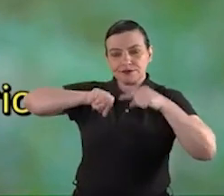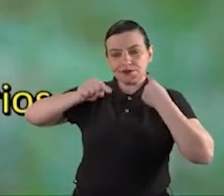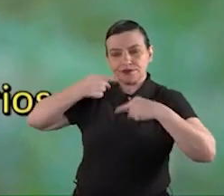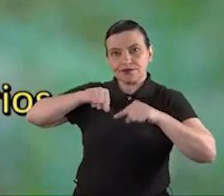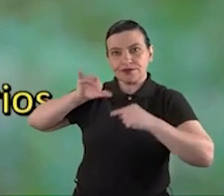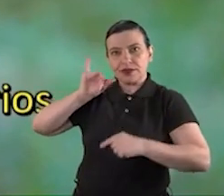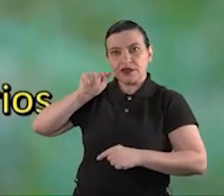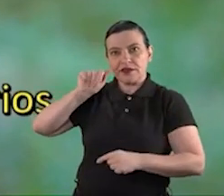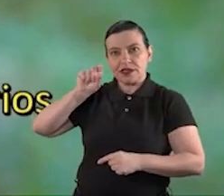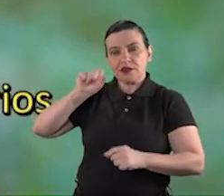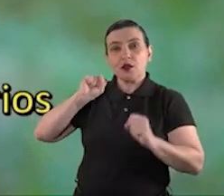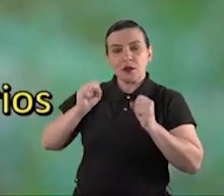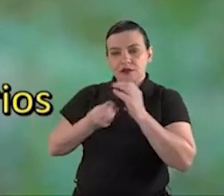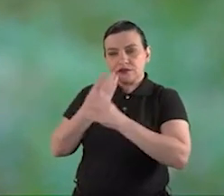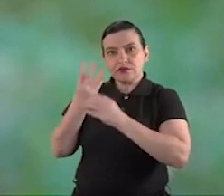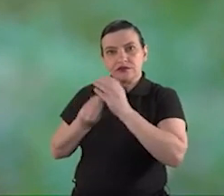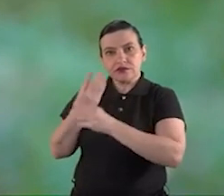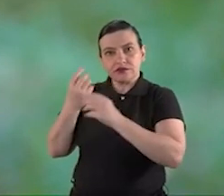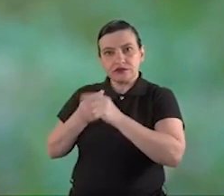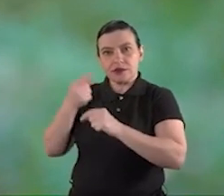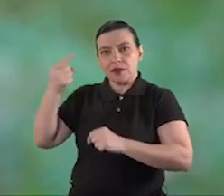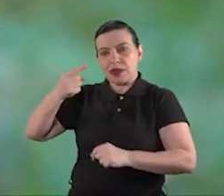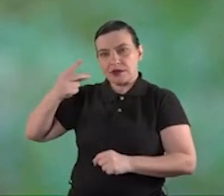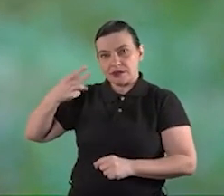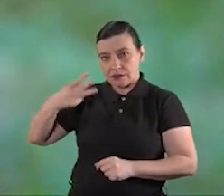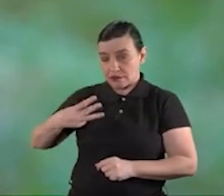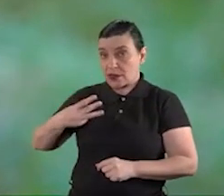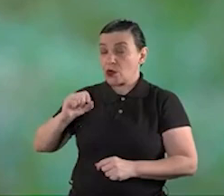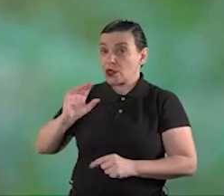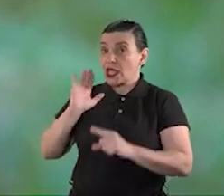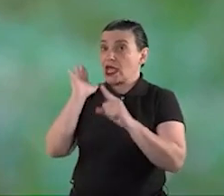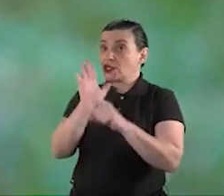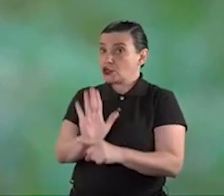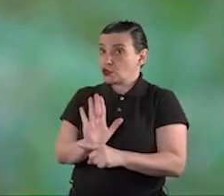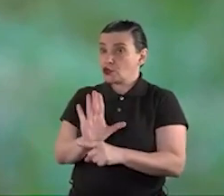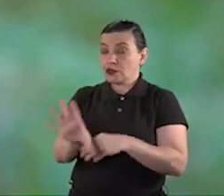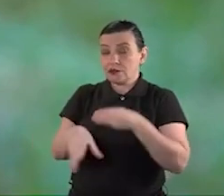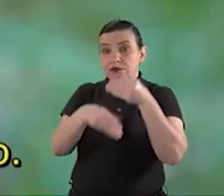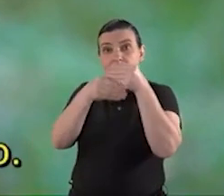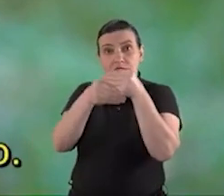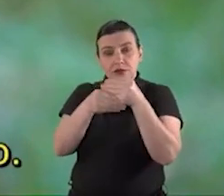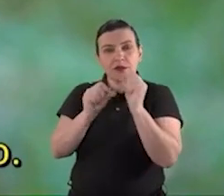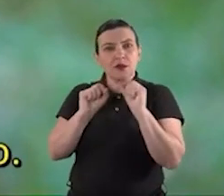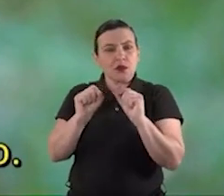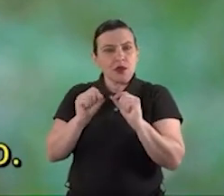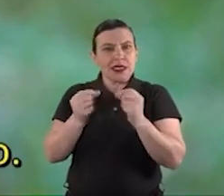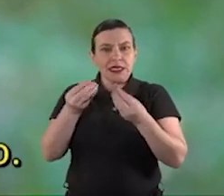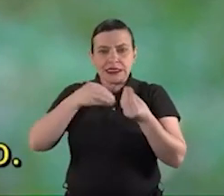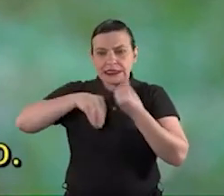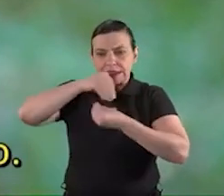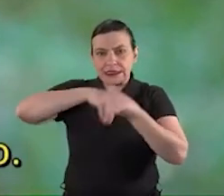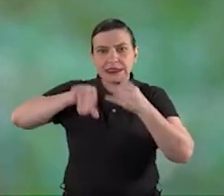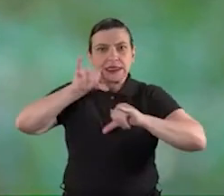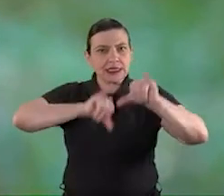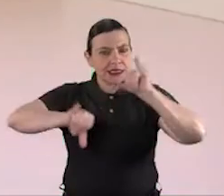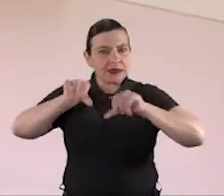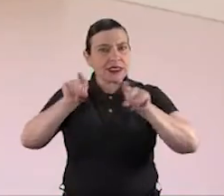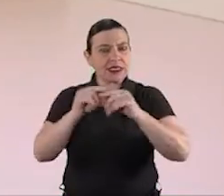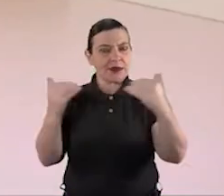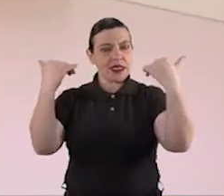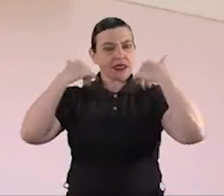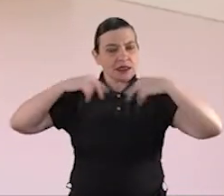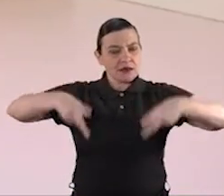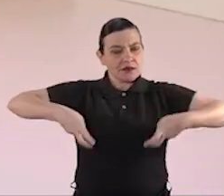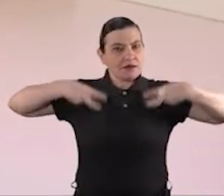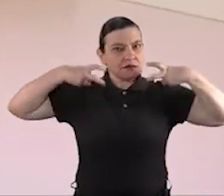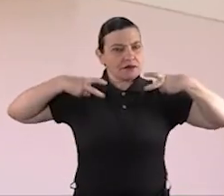produzir metabólitos secundários e terciários que produzem benefícios adicionais por meio de reação química ou de resposta no